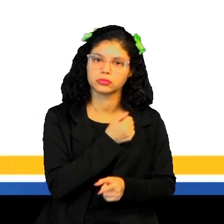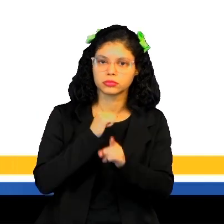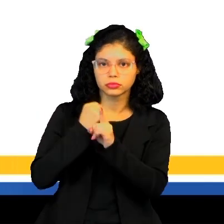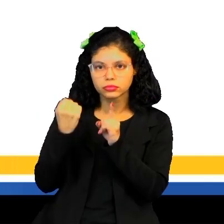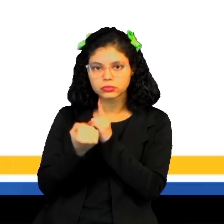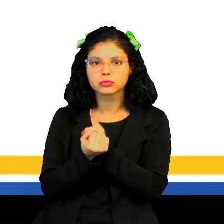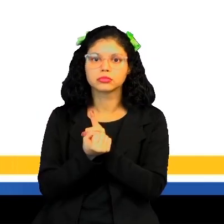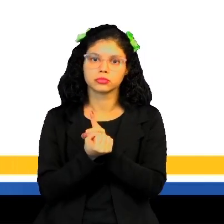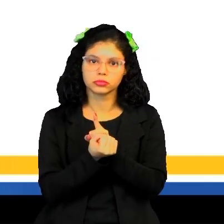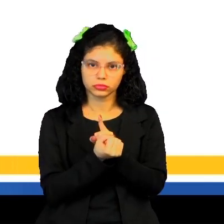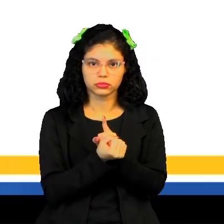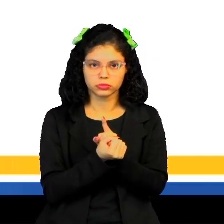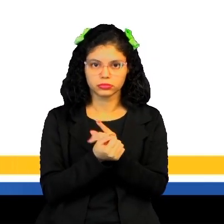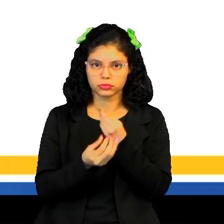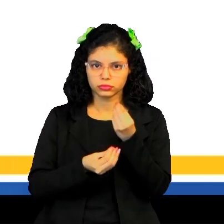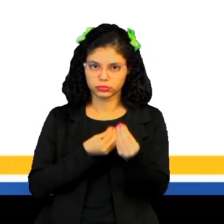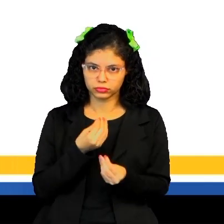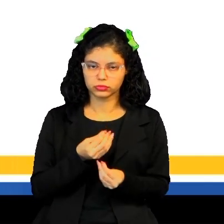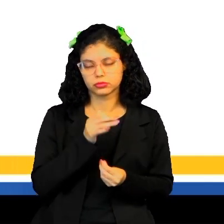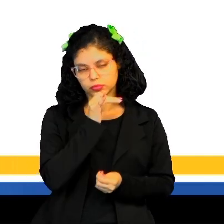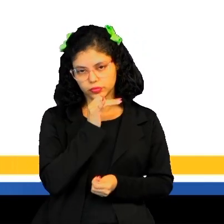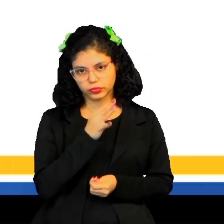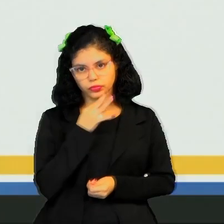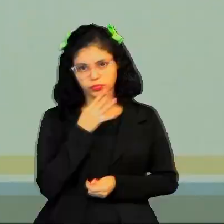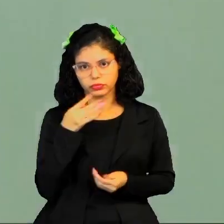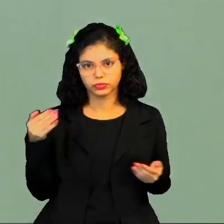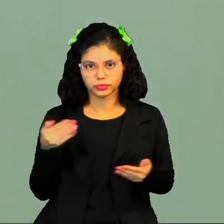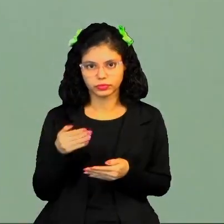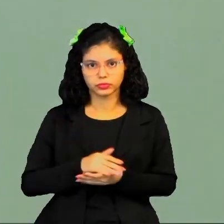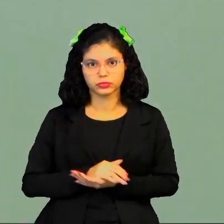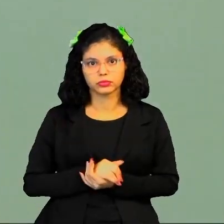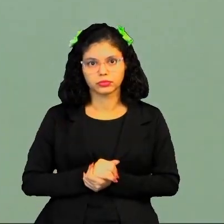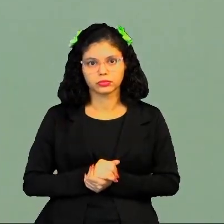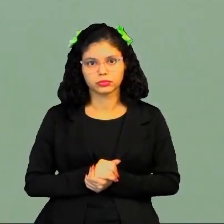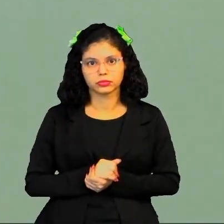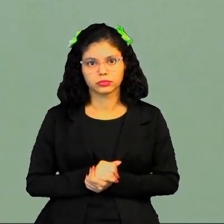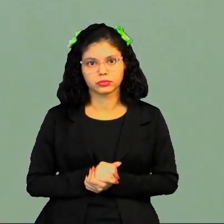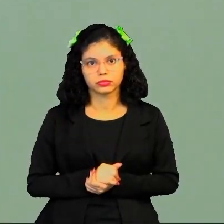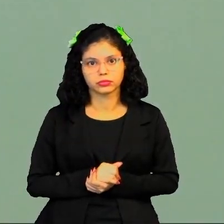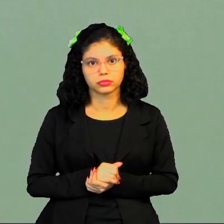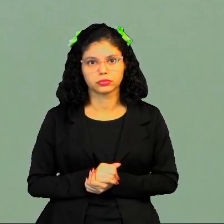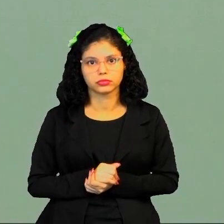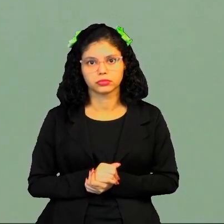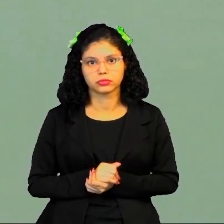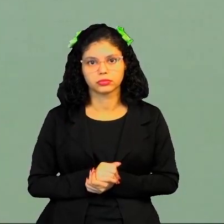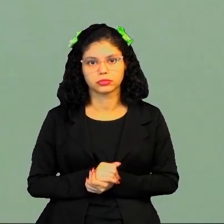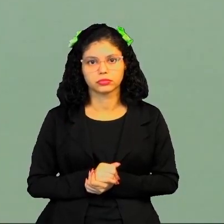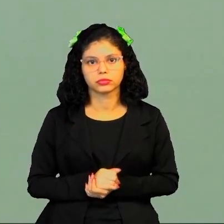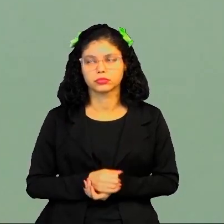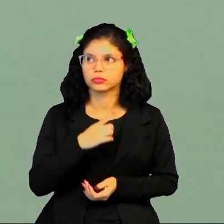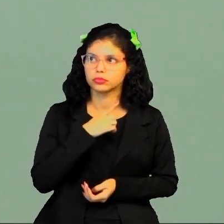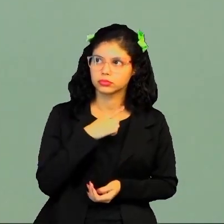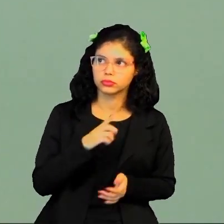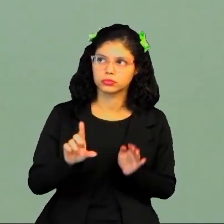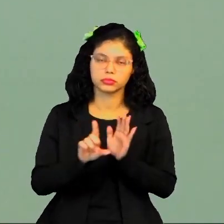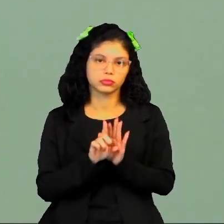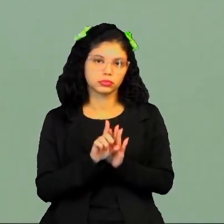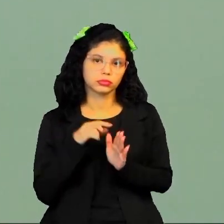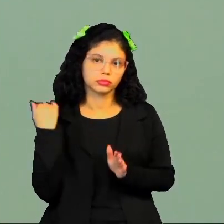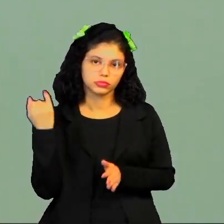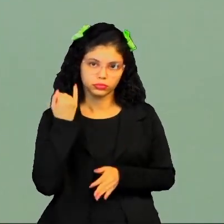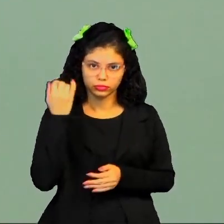sociedade ocidental cristã, como nós somos conhecidos atualmente. Então, esses eu destacaria que são os legados